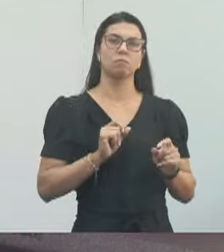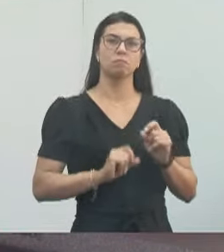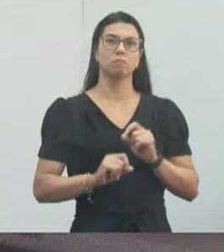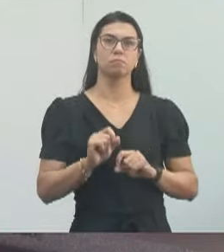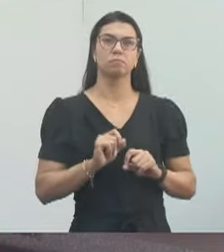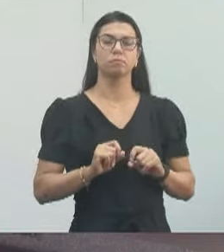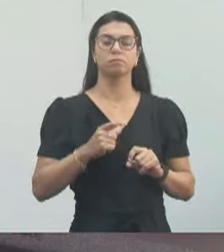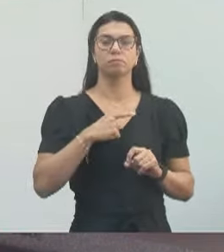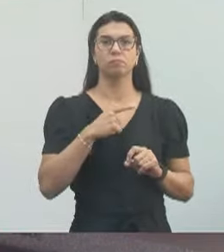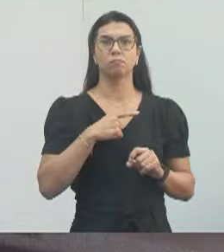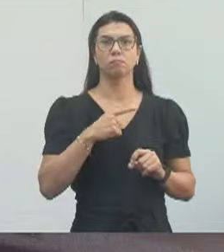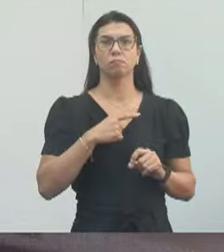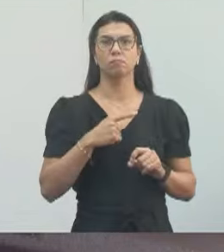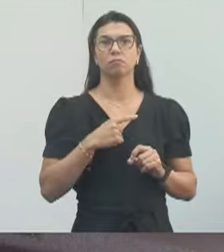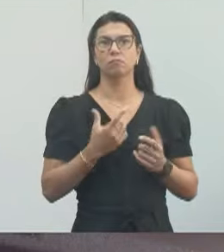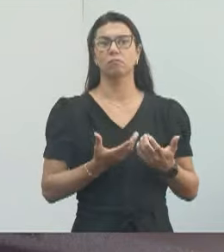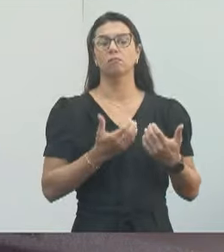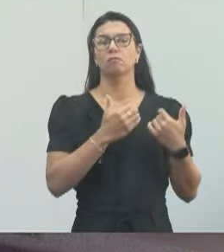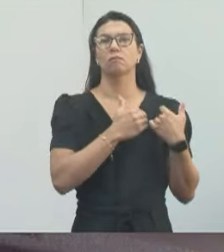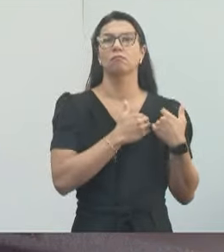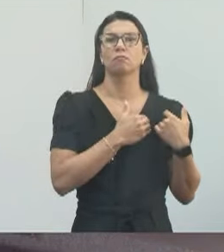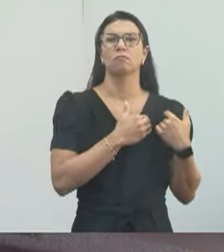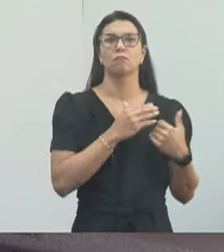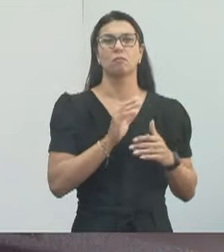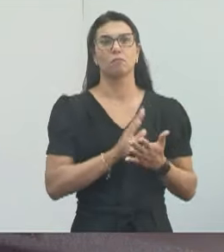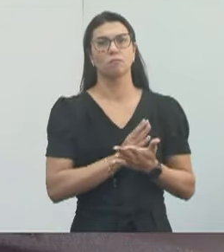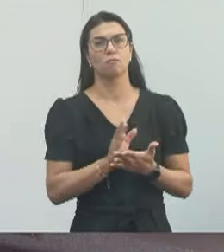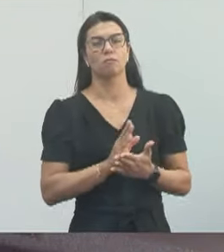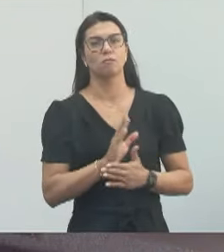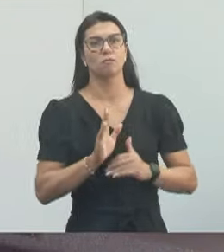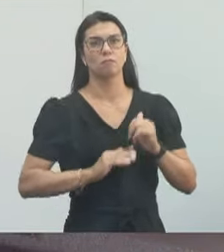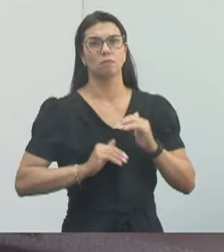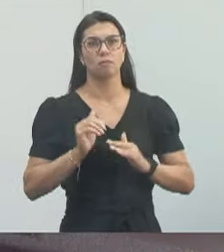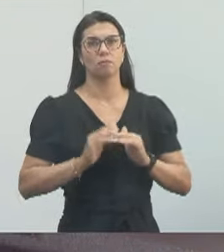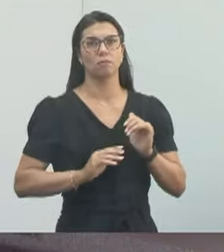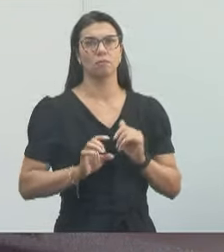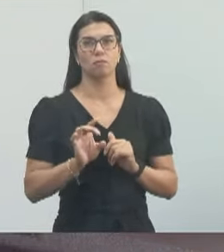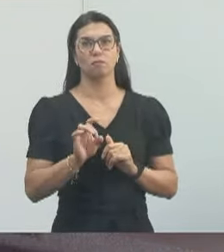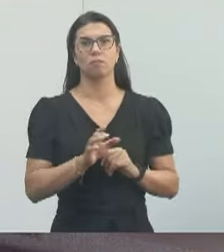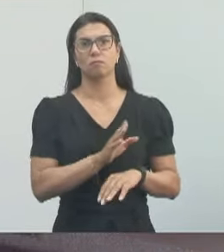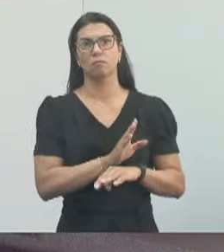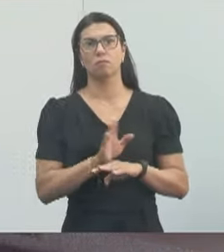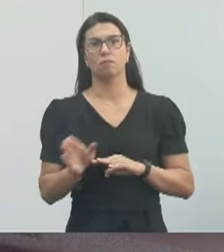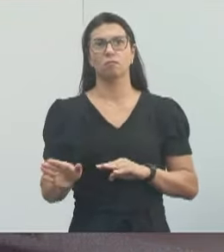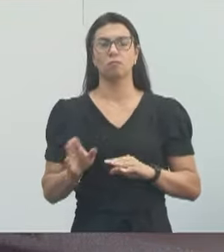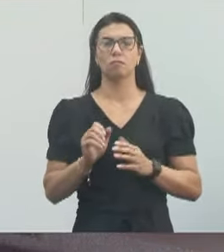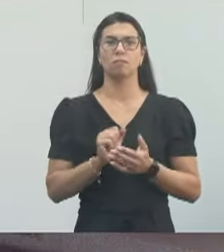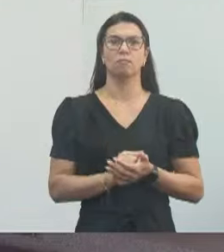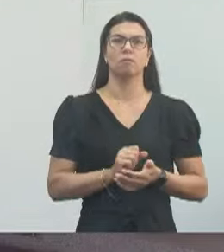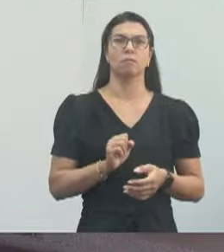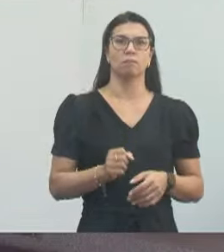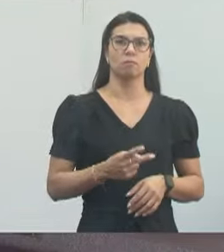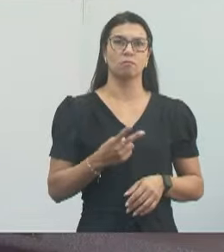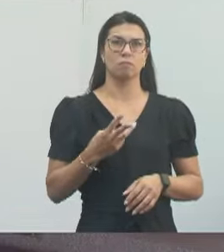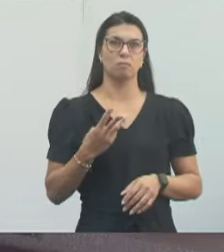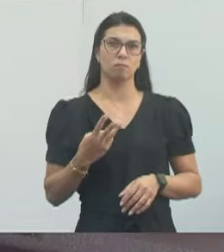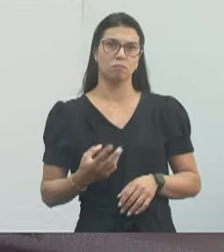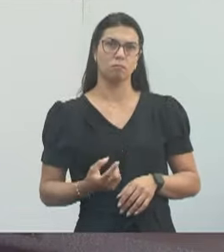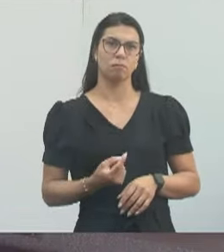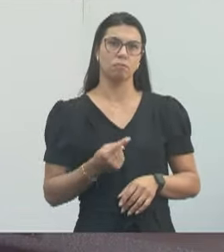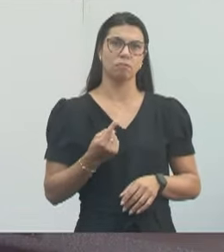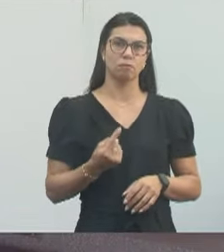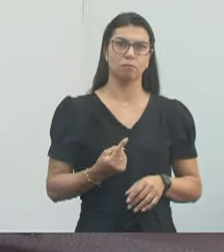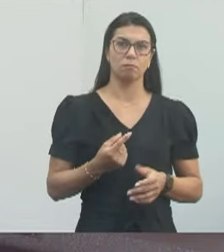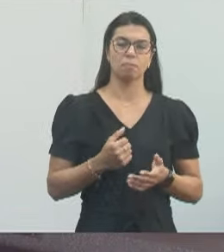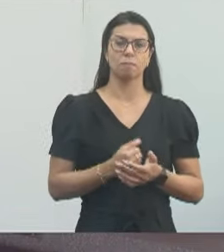há casos em que apenas alguns profissionais vão até o local resposta prejudicado item 2 3.1 Caso